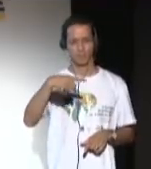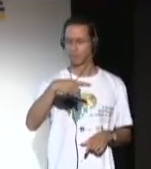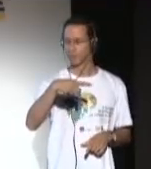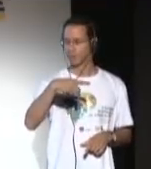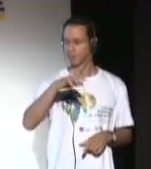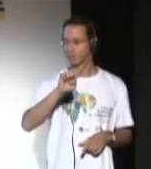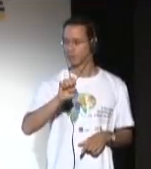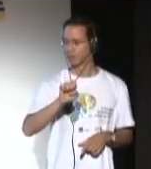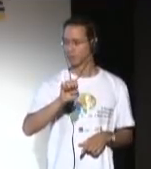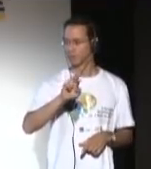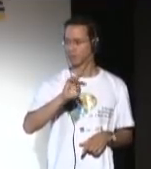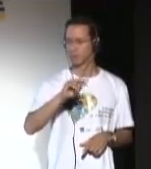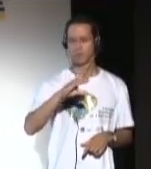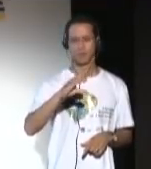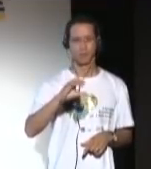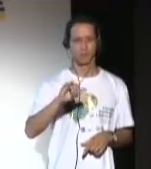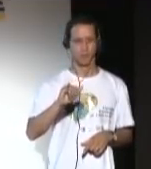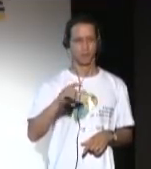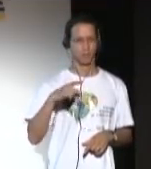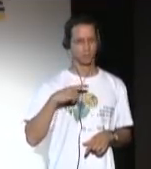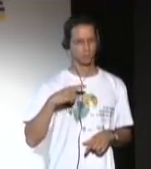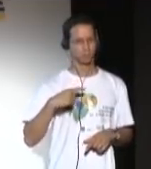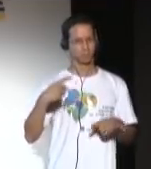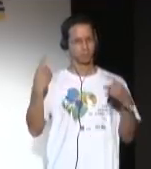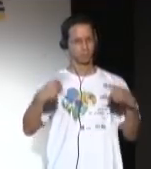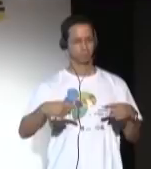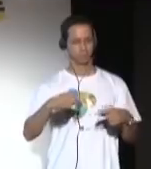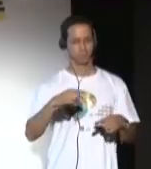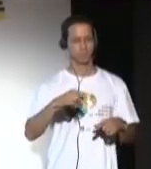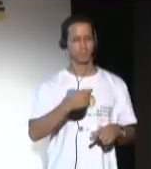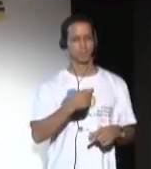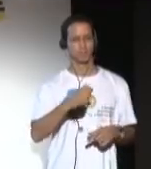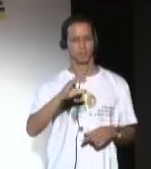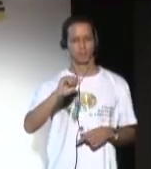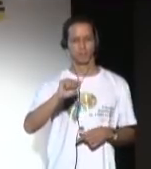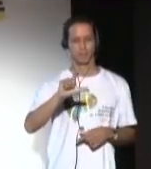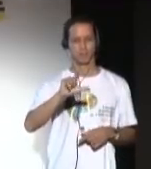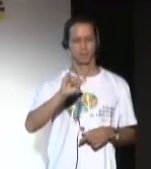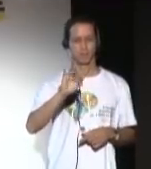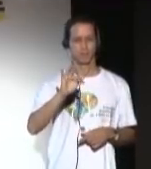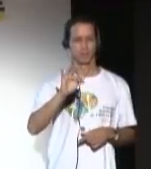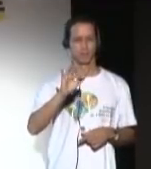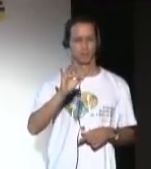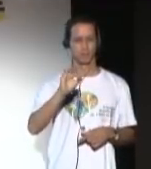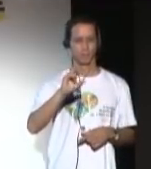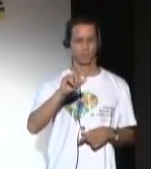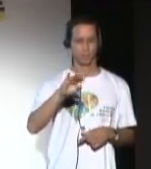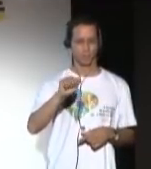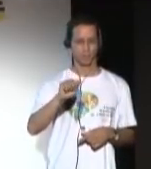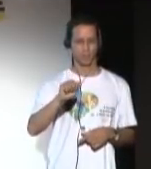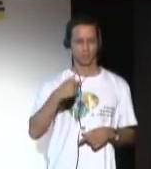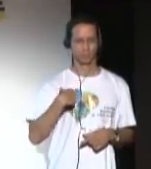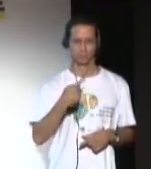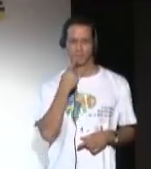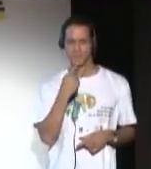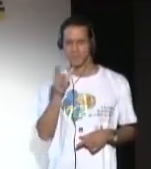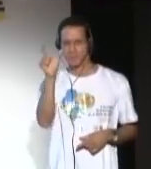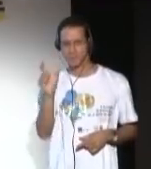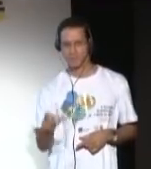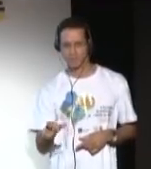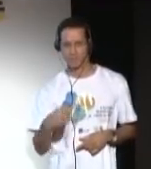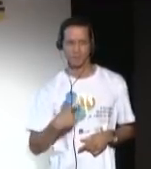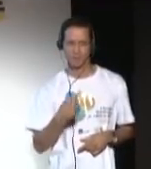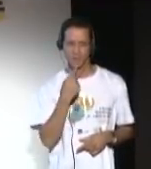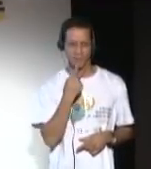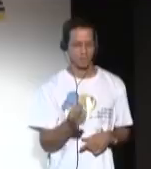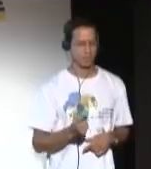da Califórnia. Nós somos bastante rivais, então geralmente não cito ninguém de Berkeley. No entanto, tem 2